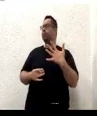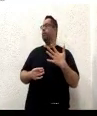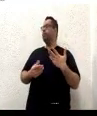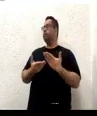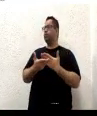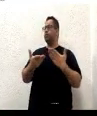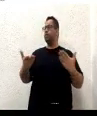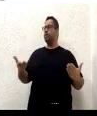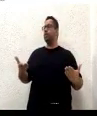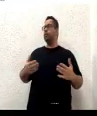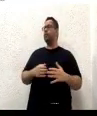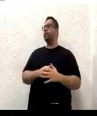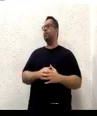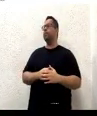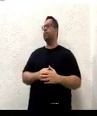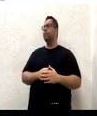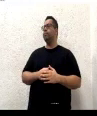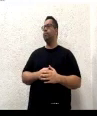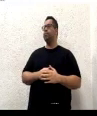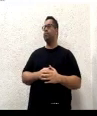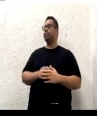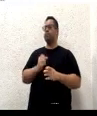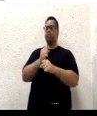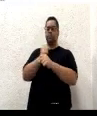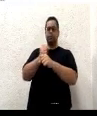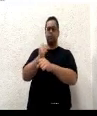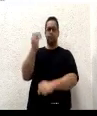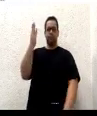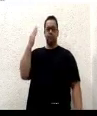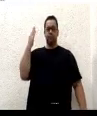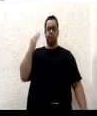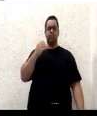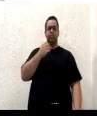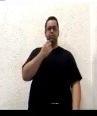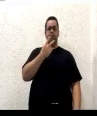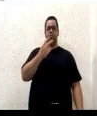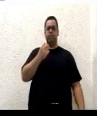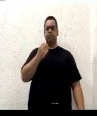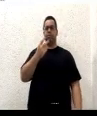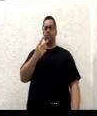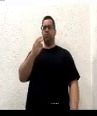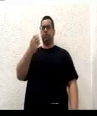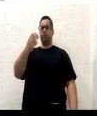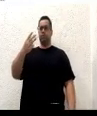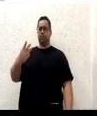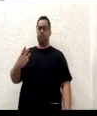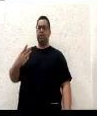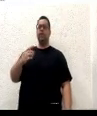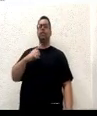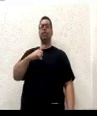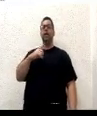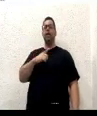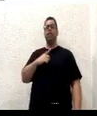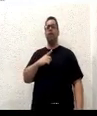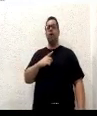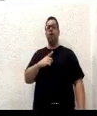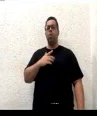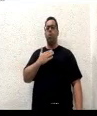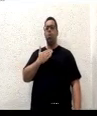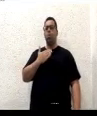de 2023 tive uma moção feita aqui em apelo referente